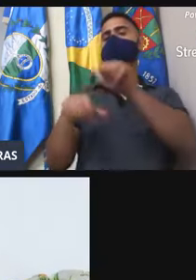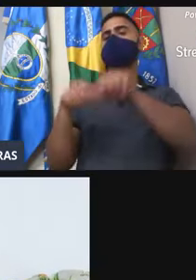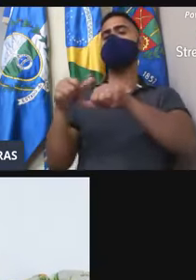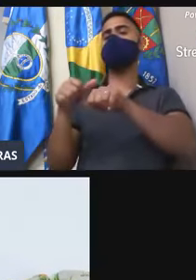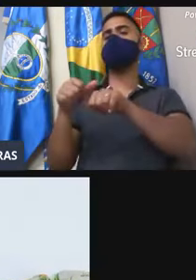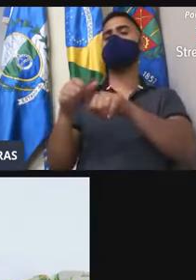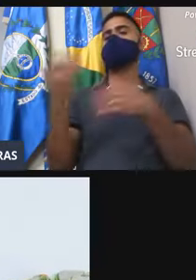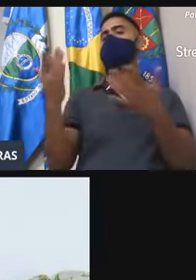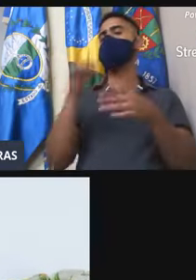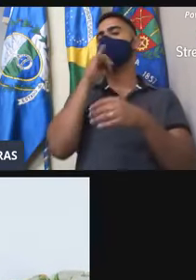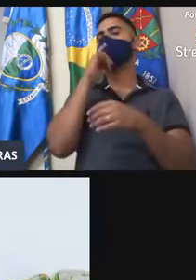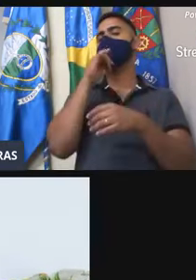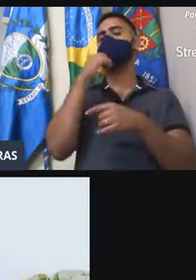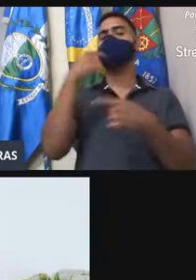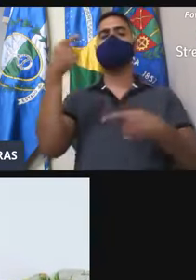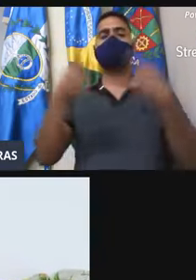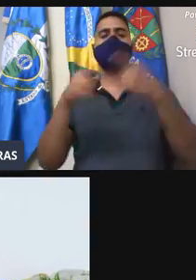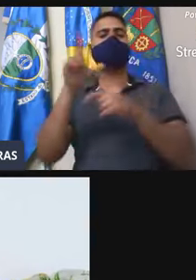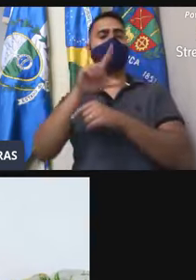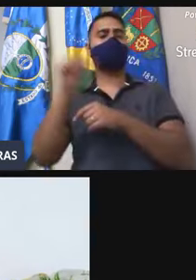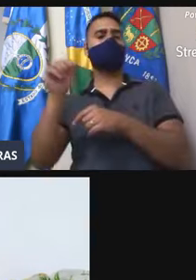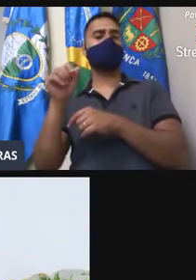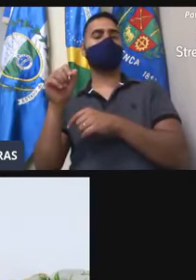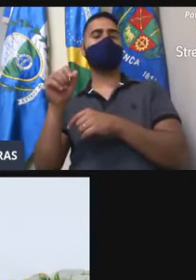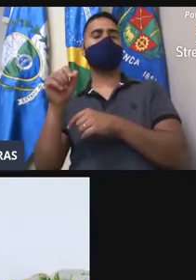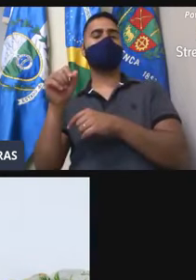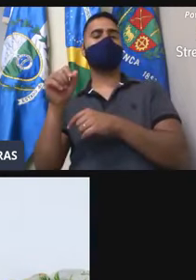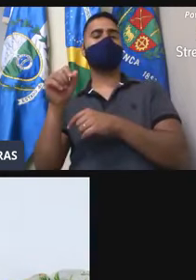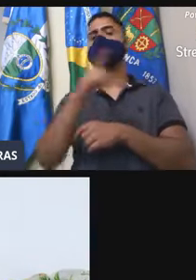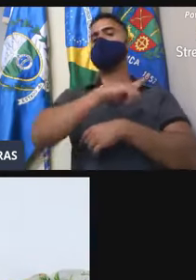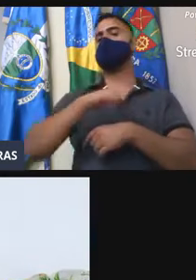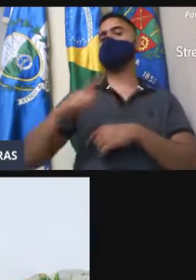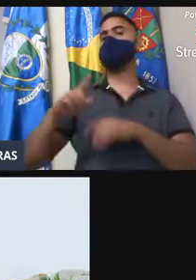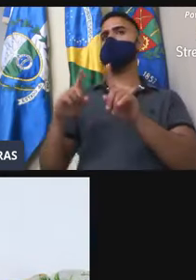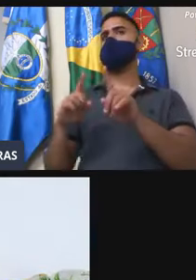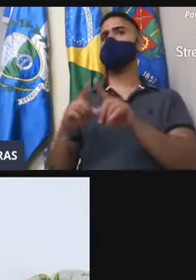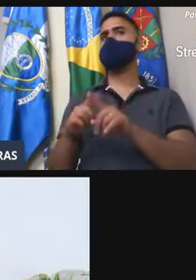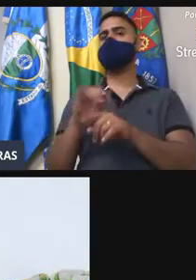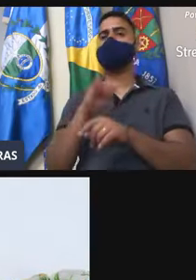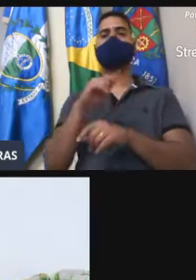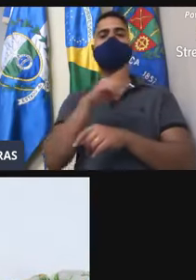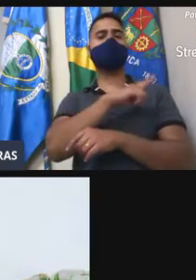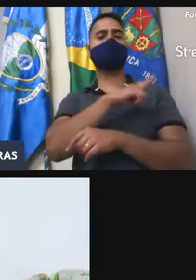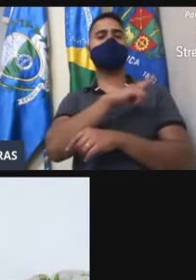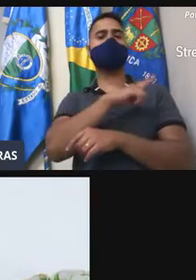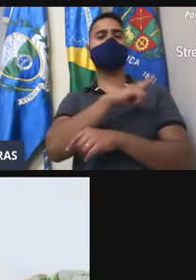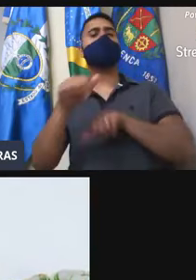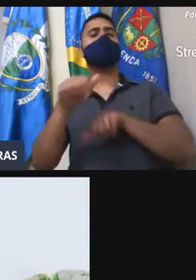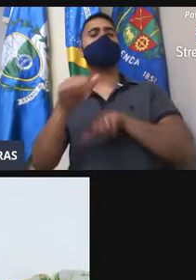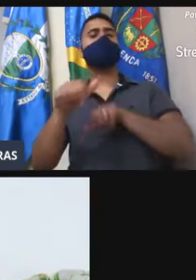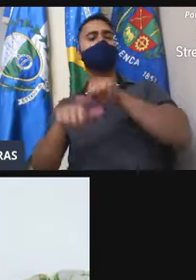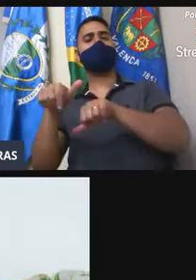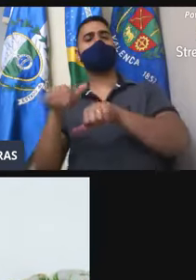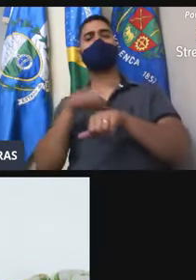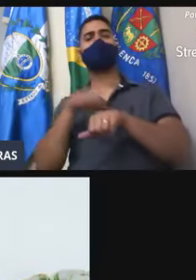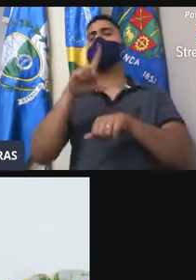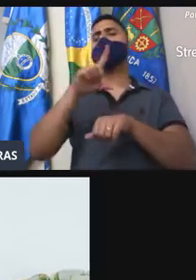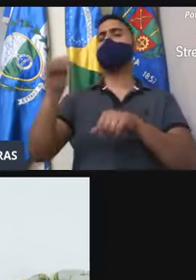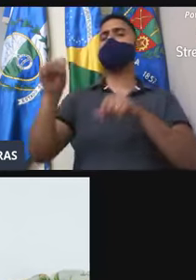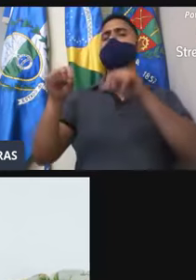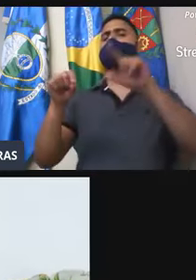se tornou hoje uma política de Estado, não uma política de governo, pois os governantes mudam. Tem uns que saem